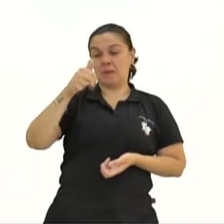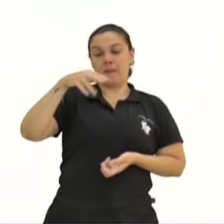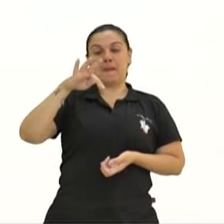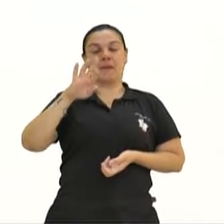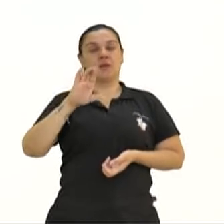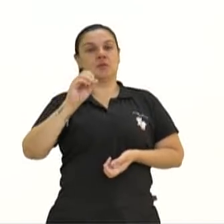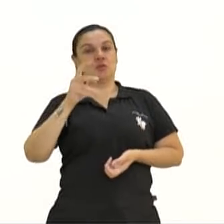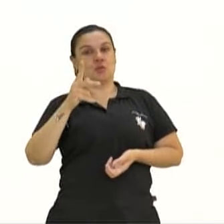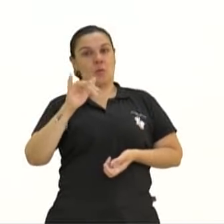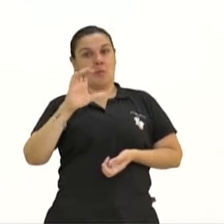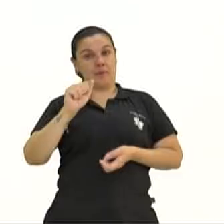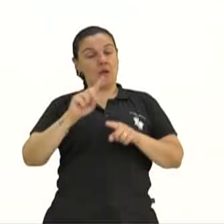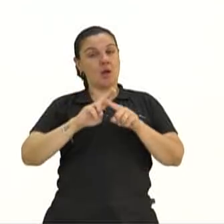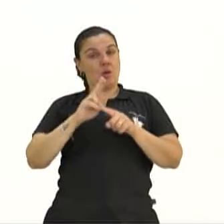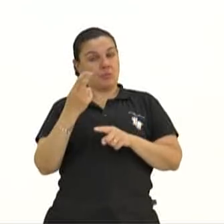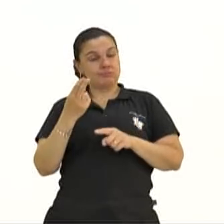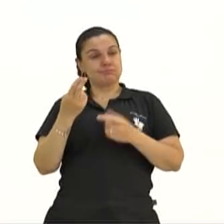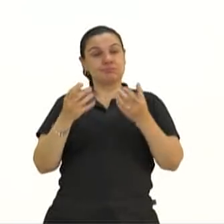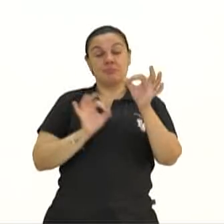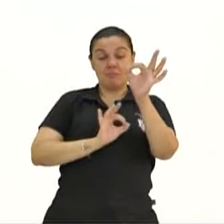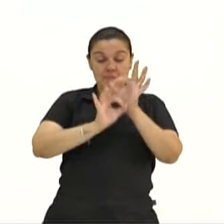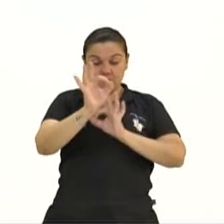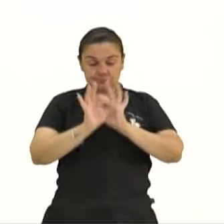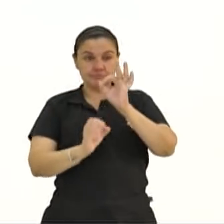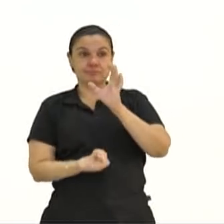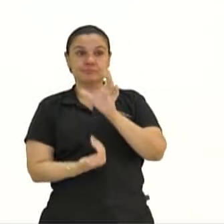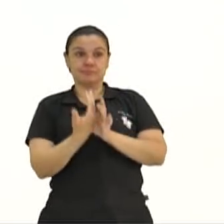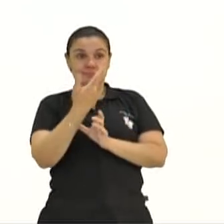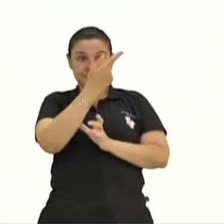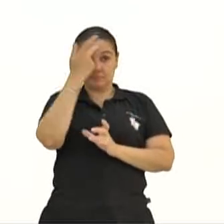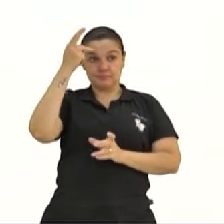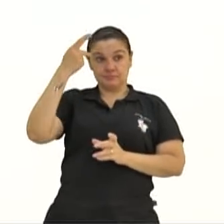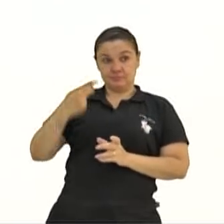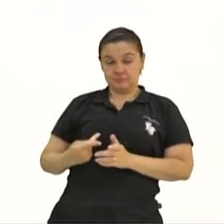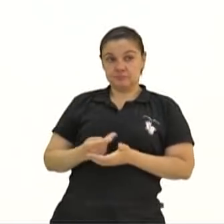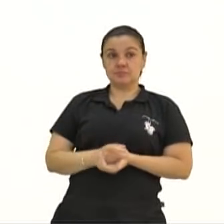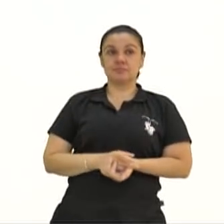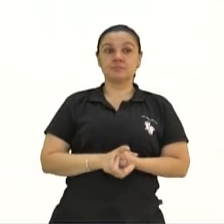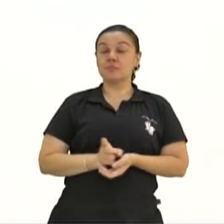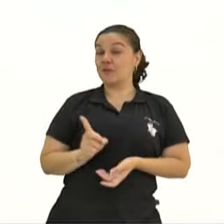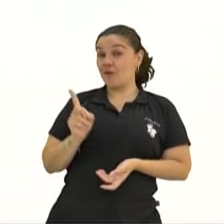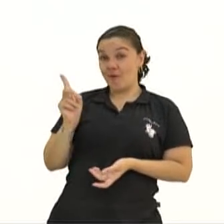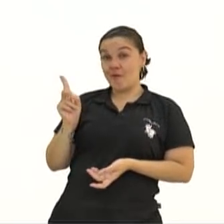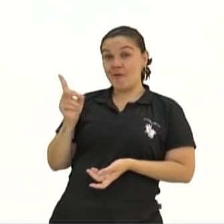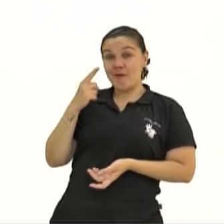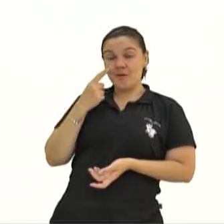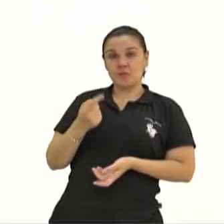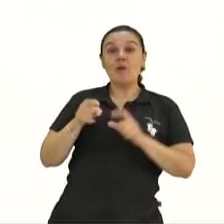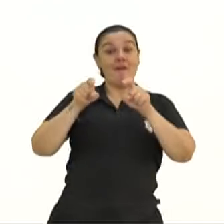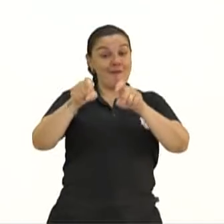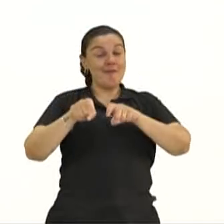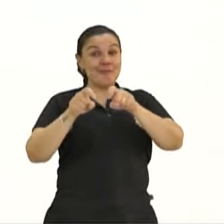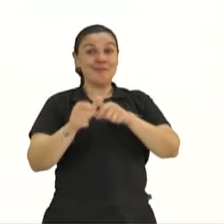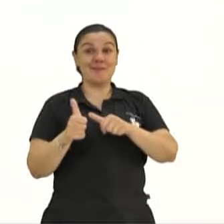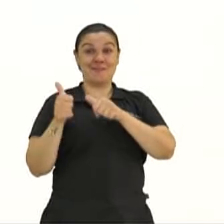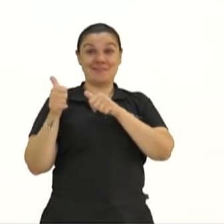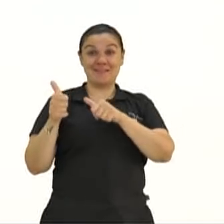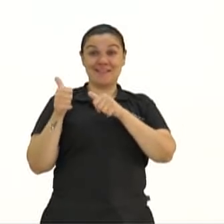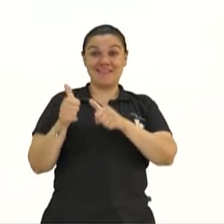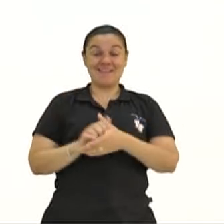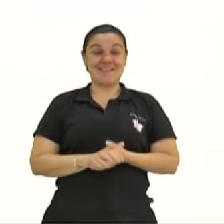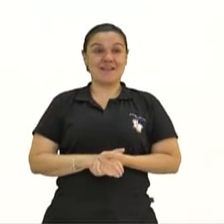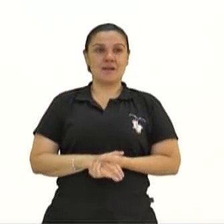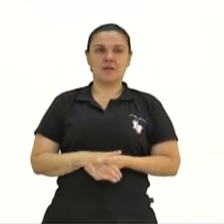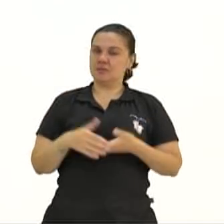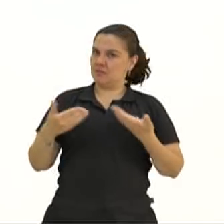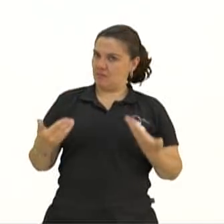paisagens artificiais, são aquelas que foram criadas pelo ser humano. E eu trouxe aqui justamente uma área agrícola, que, por